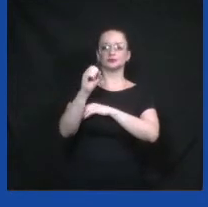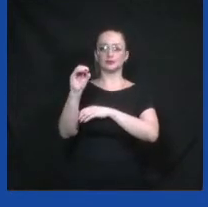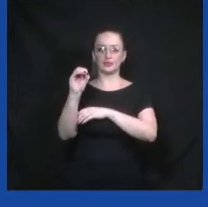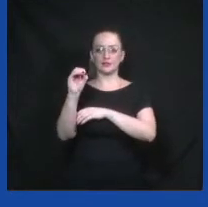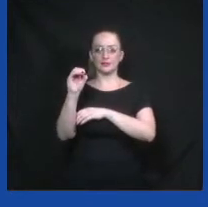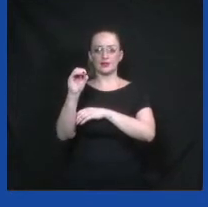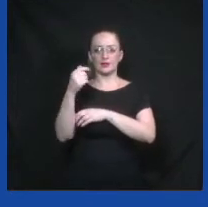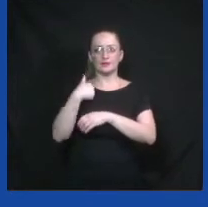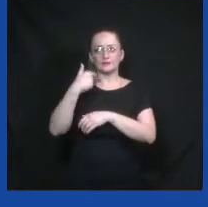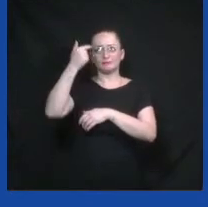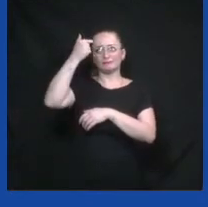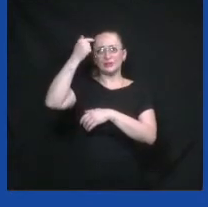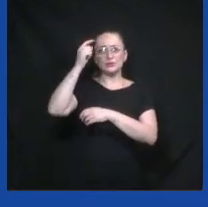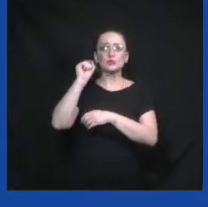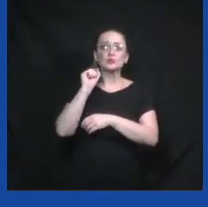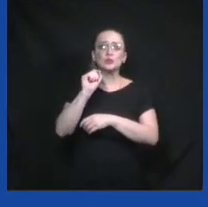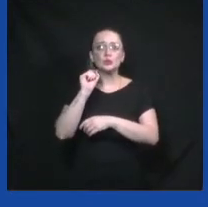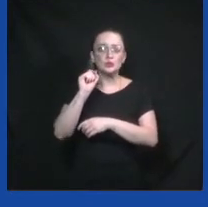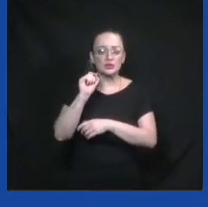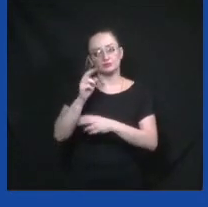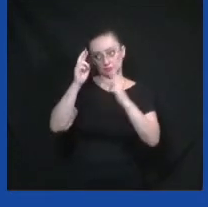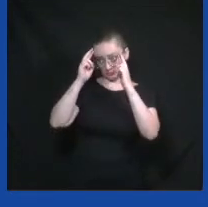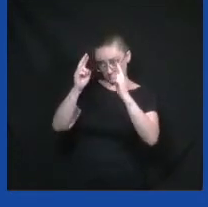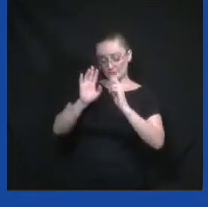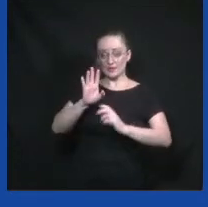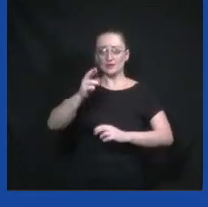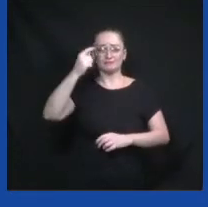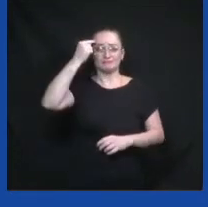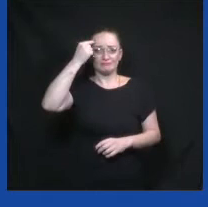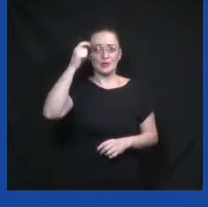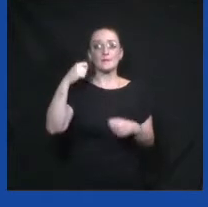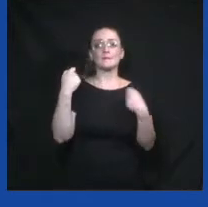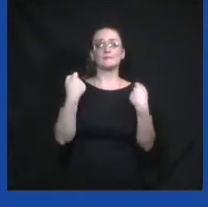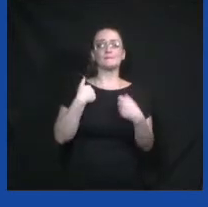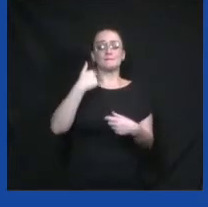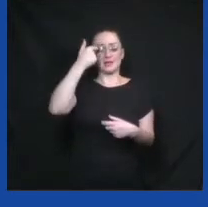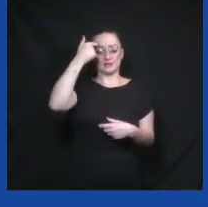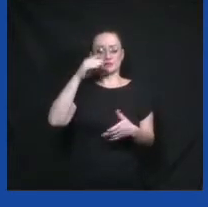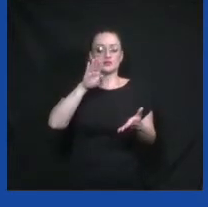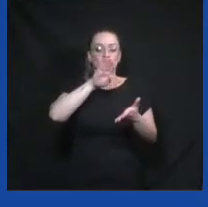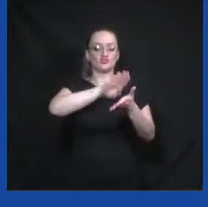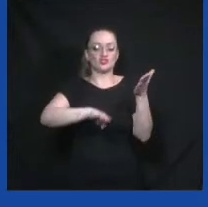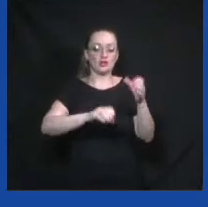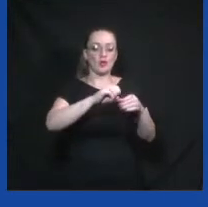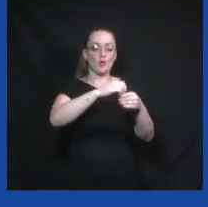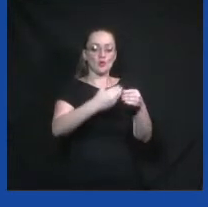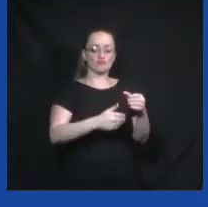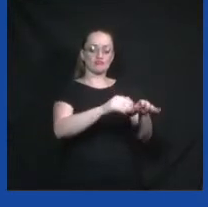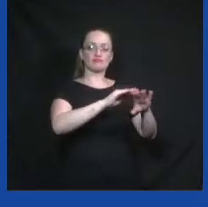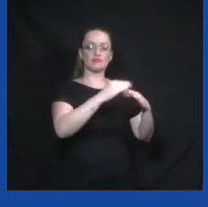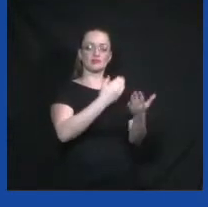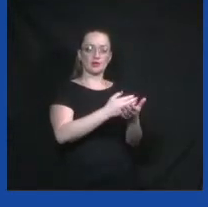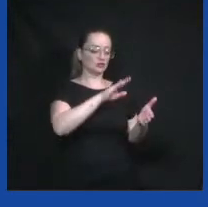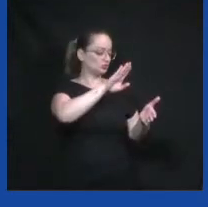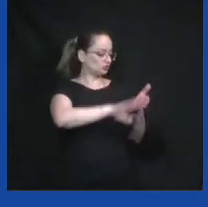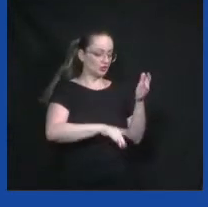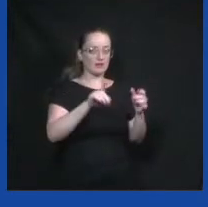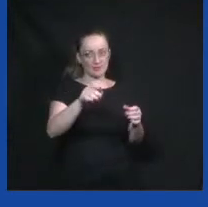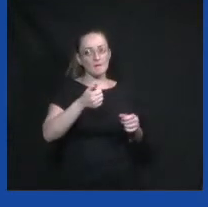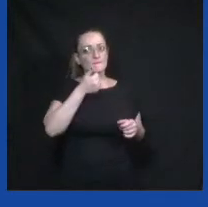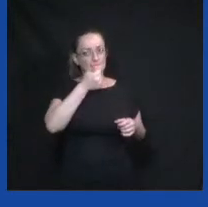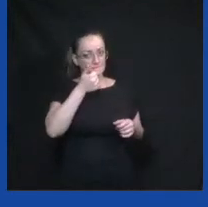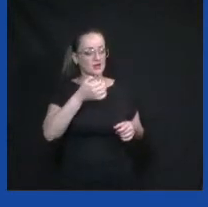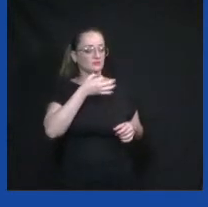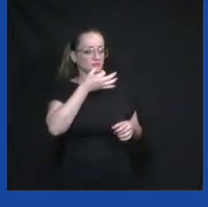estavam na cabeça quando acharam que a gente precisava tirar conteúdos da escola, e o Diego observou bem, e certo